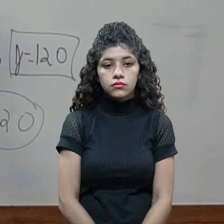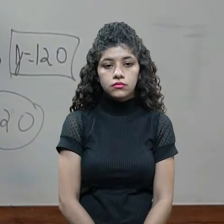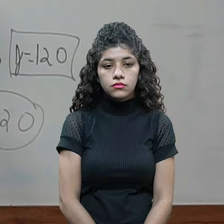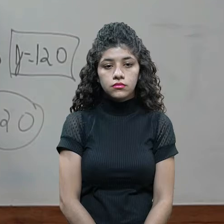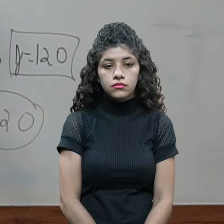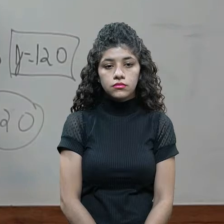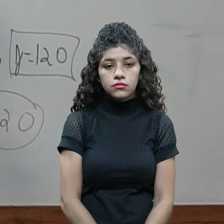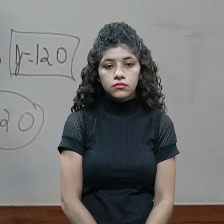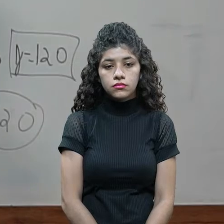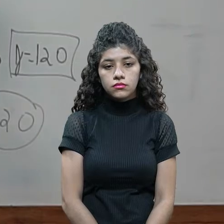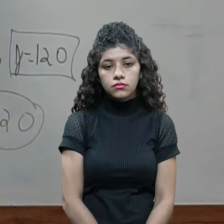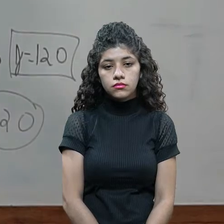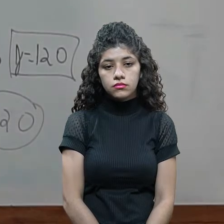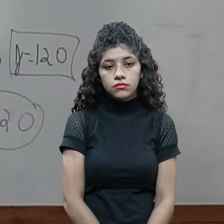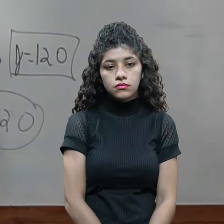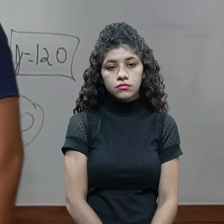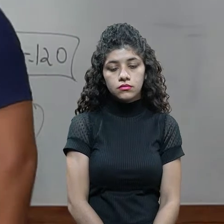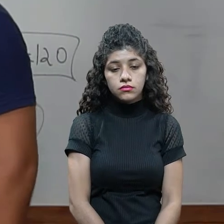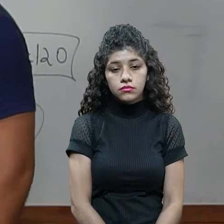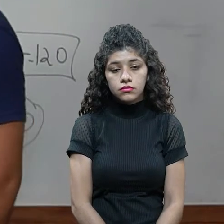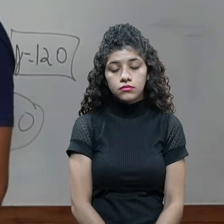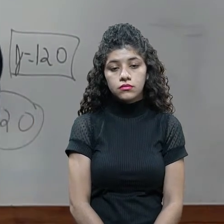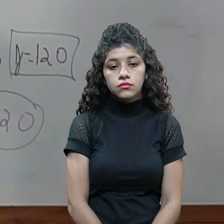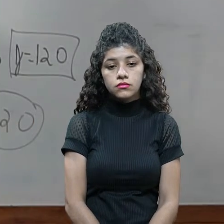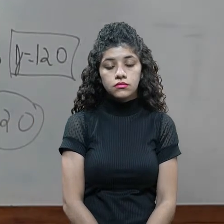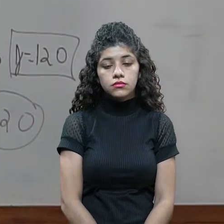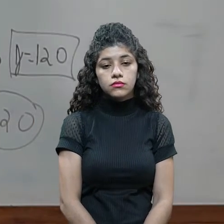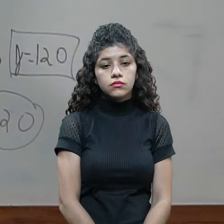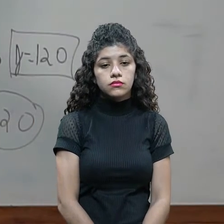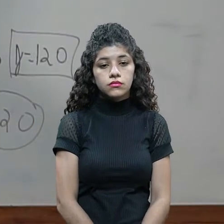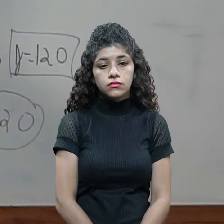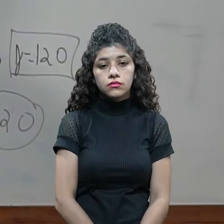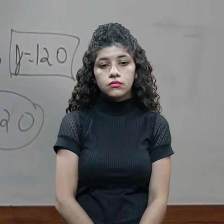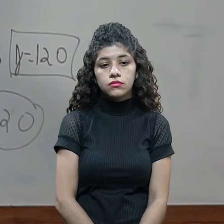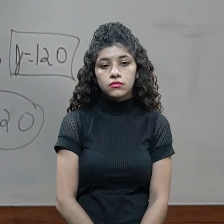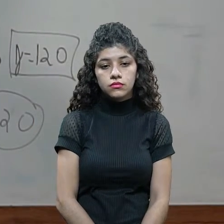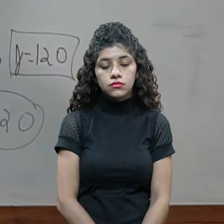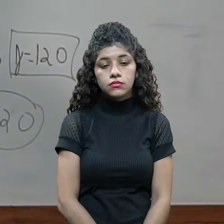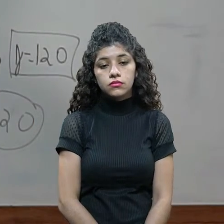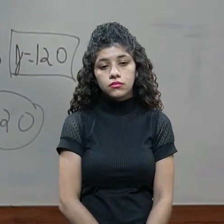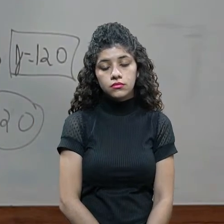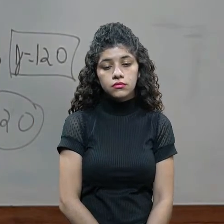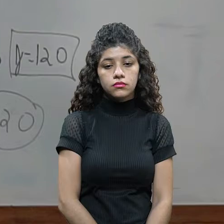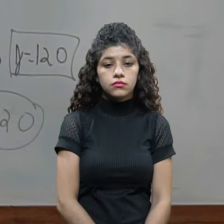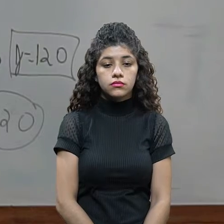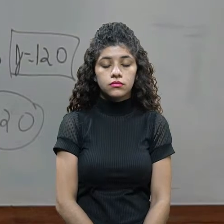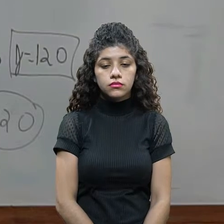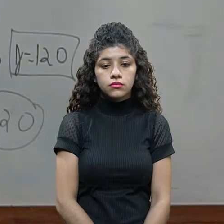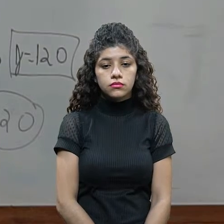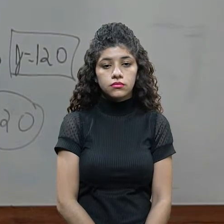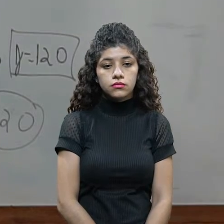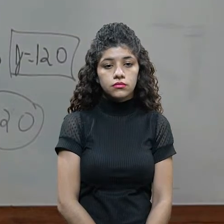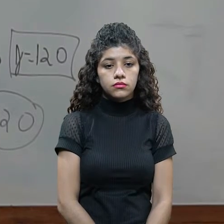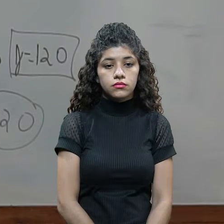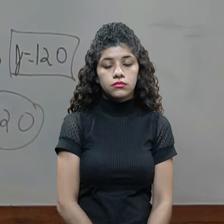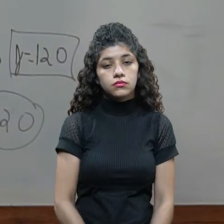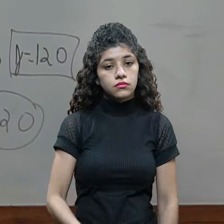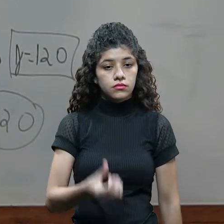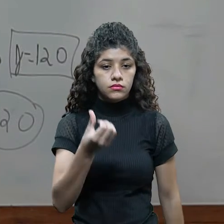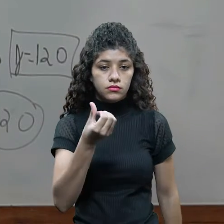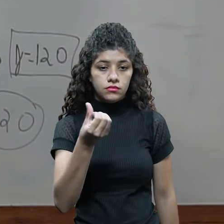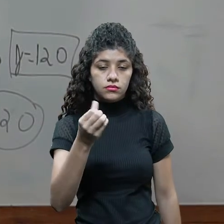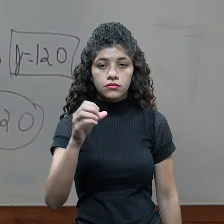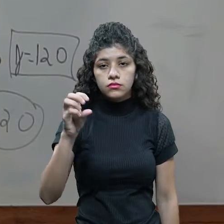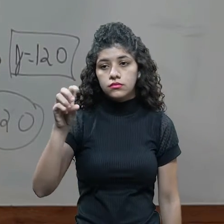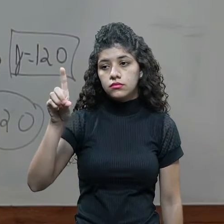a vírgula onde está, ó, no metro, que é a minha casa de partida. 1 eu coloquei na casa do lado, que é o decâmetro, e o 6 eu coloquei na casa para